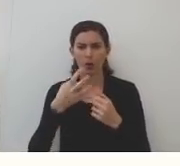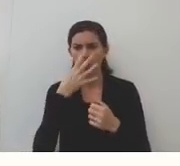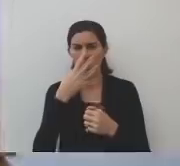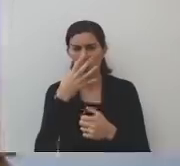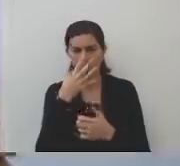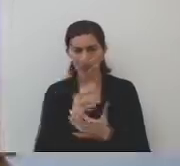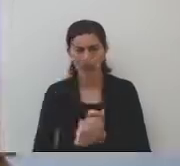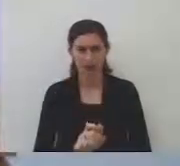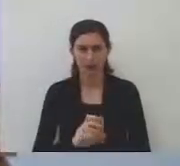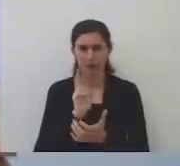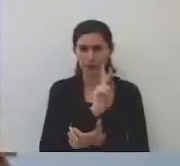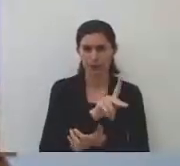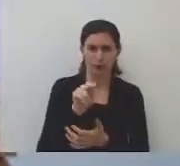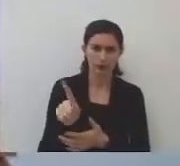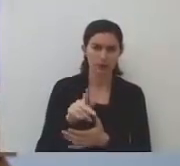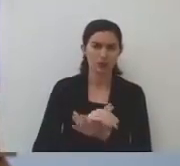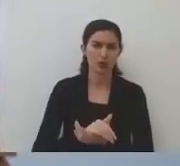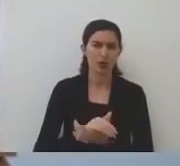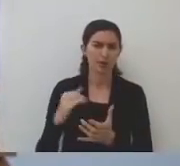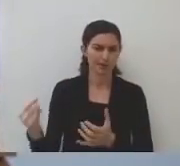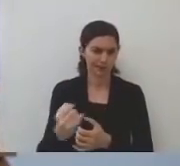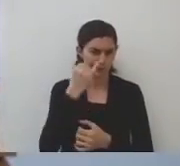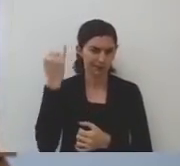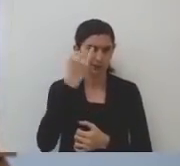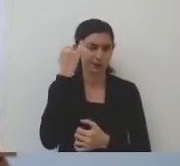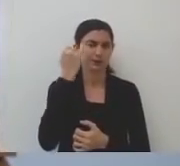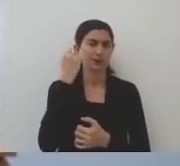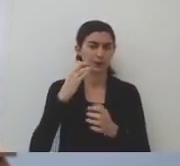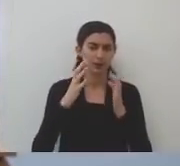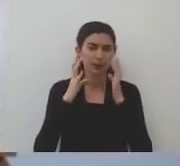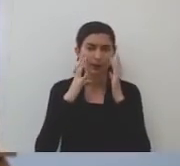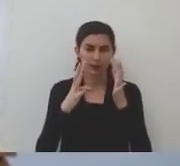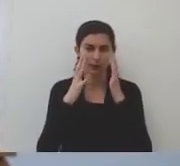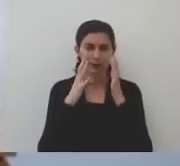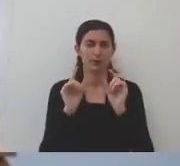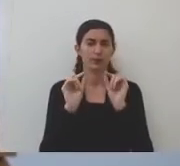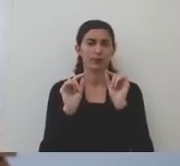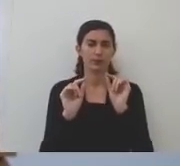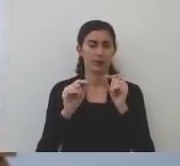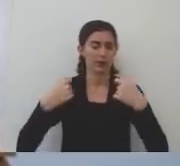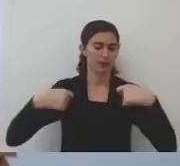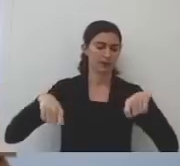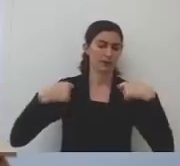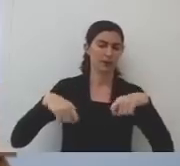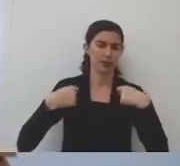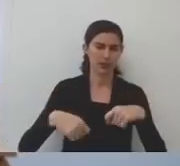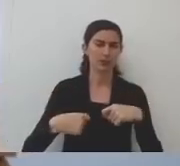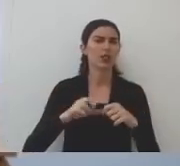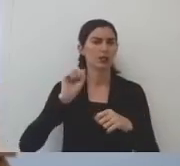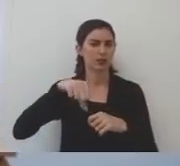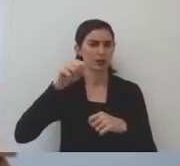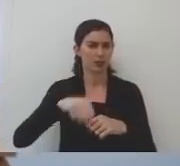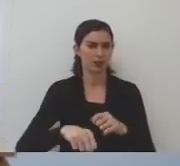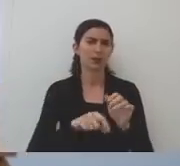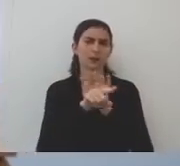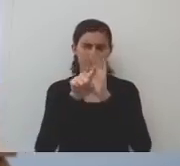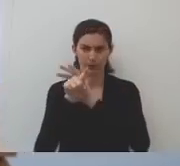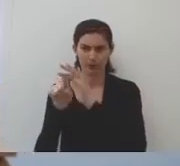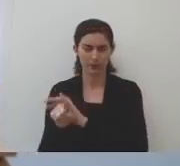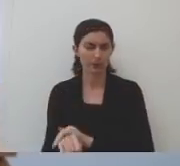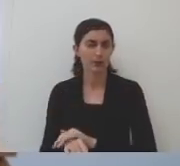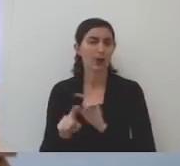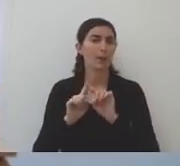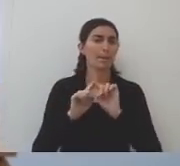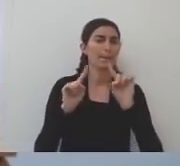Observe, professor, é bem importante a gente ficar atento que a gente precisa e deve sim levantar esses